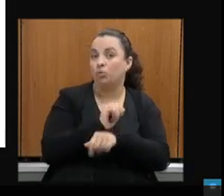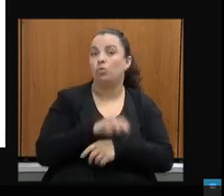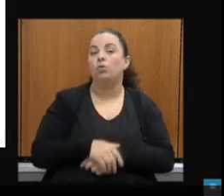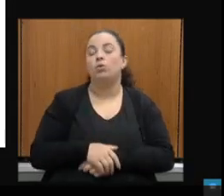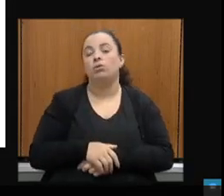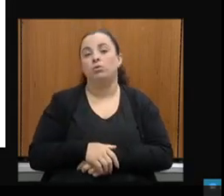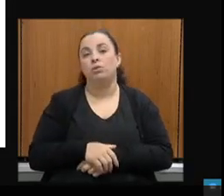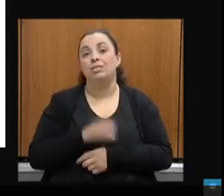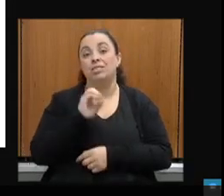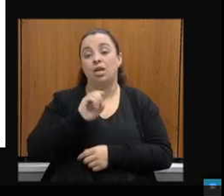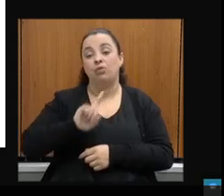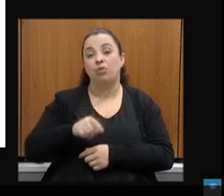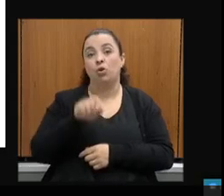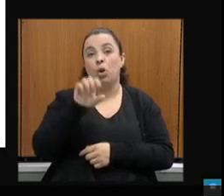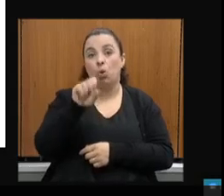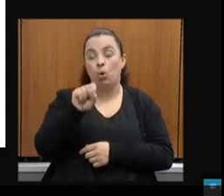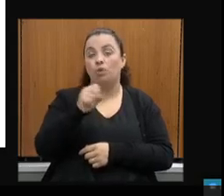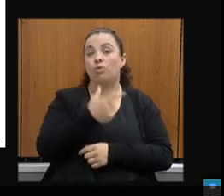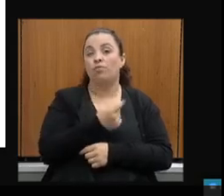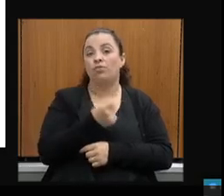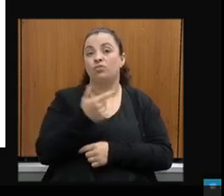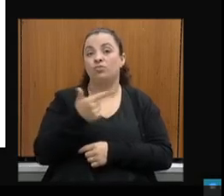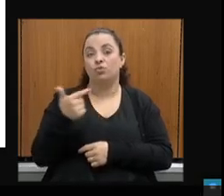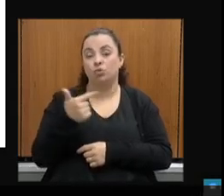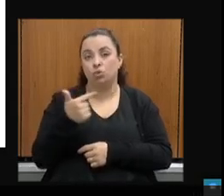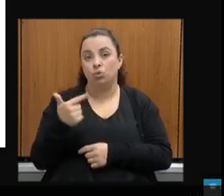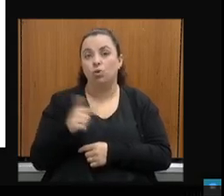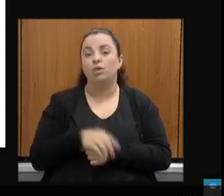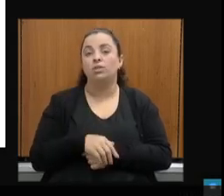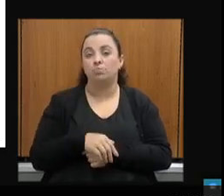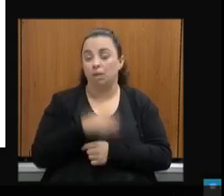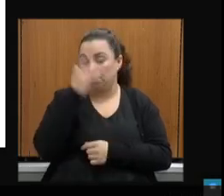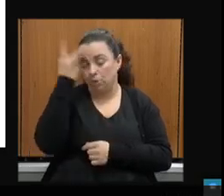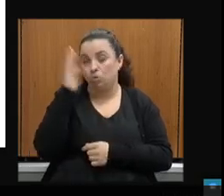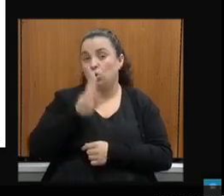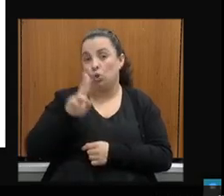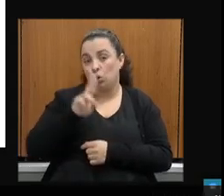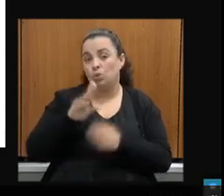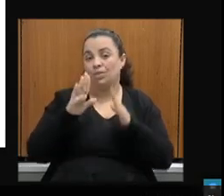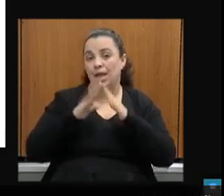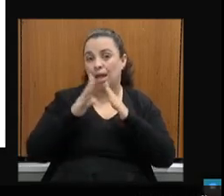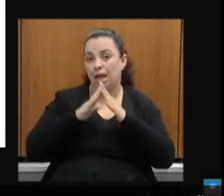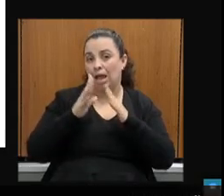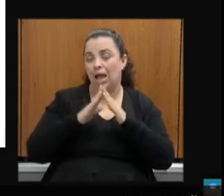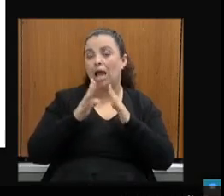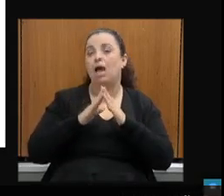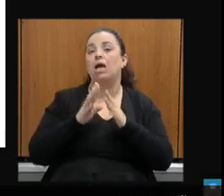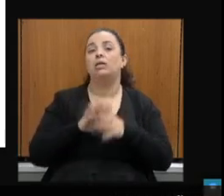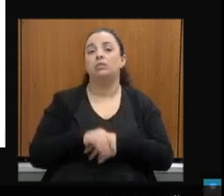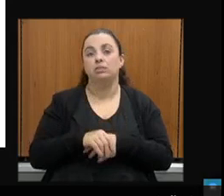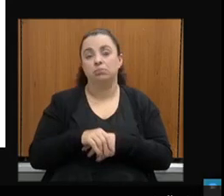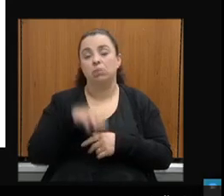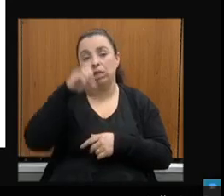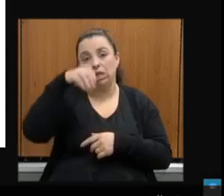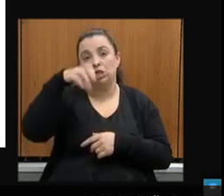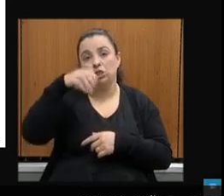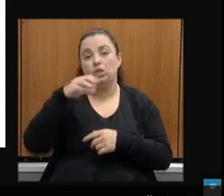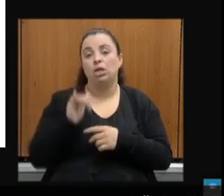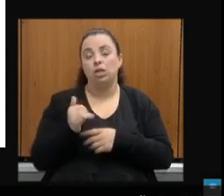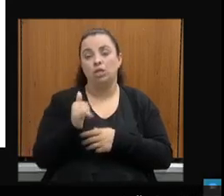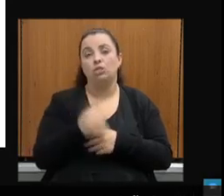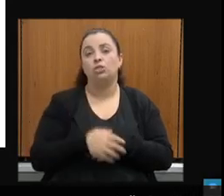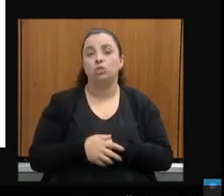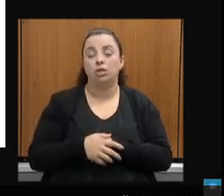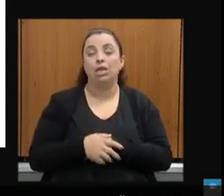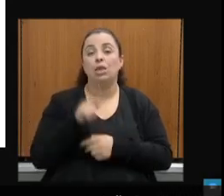5,22 para o consumidor Residencial aqui tá uma comparação né então em três anos a essa tarde para